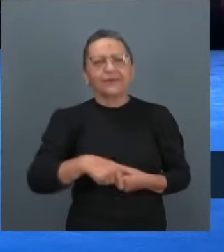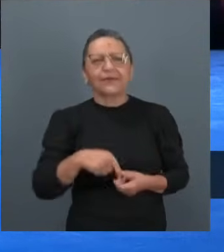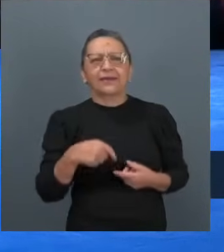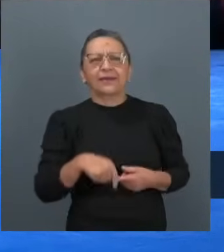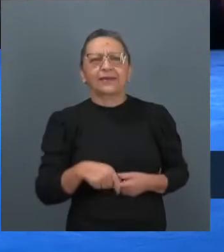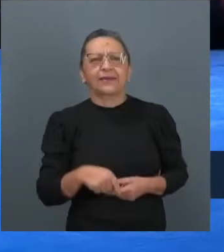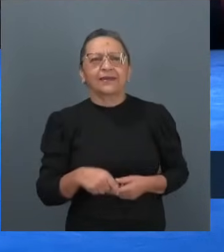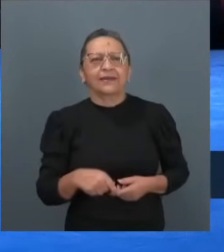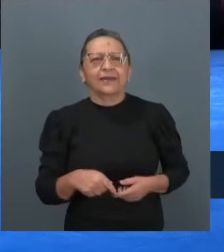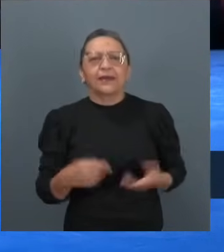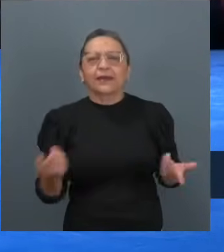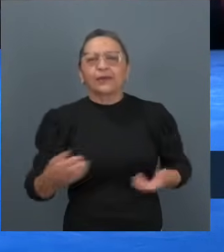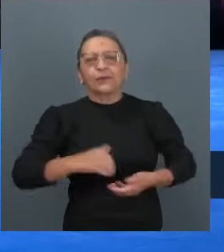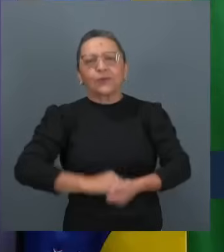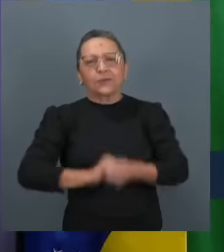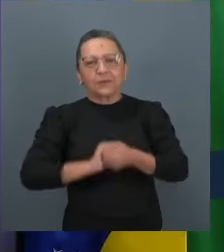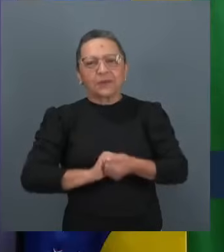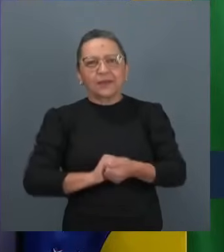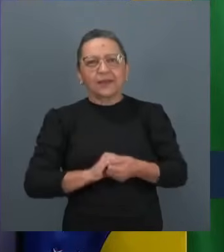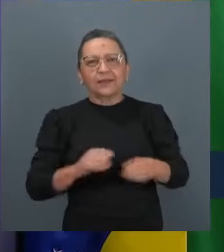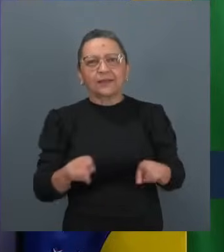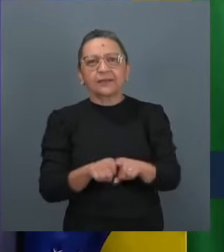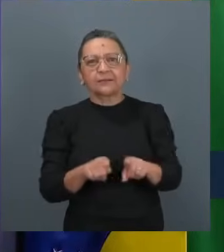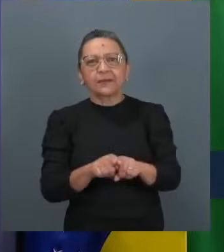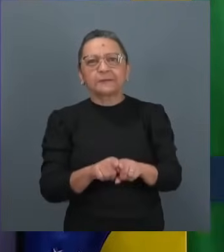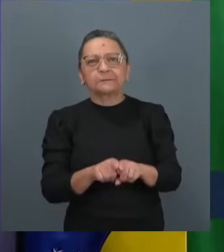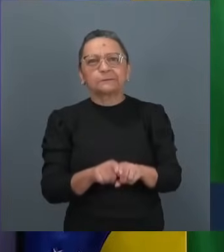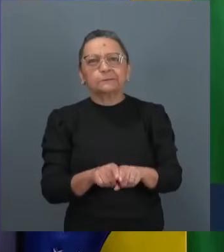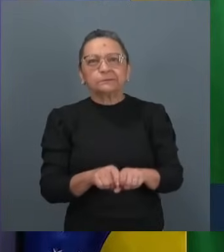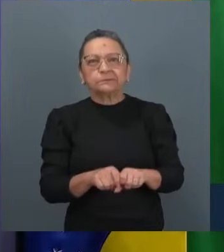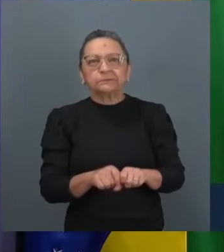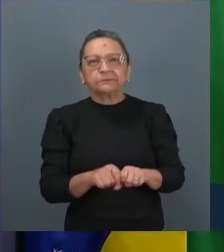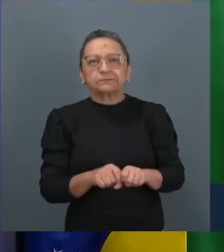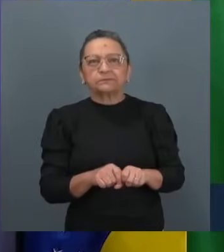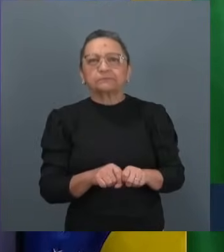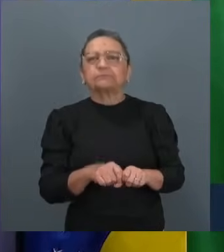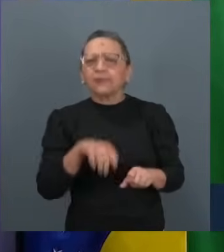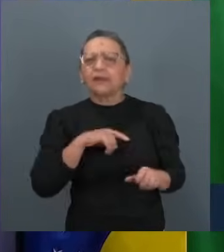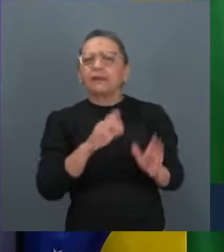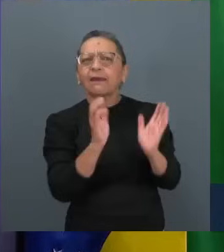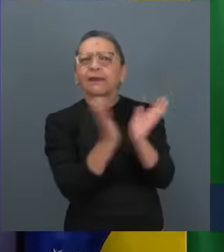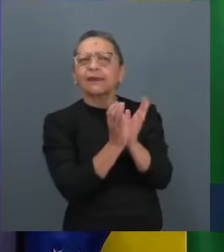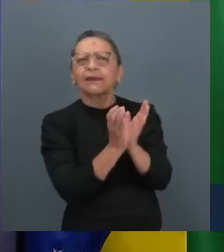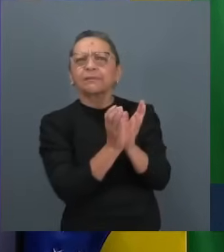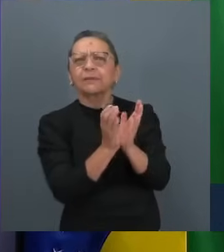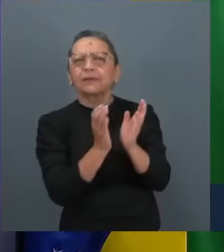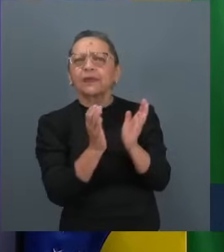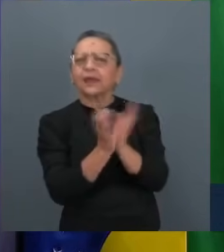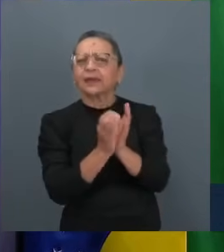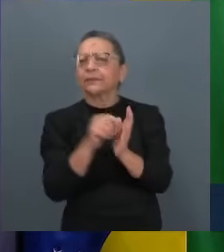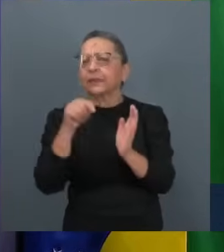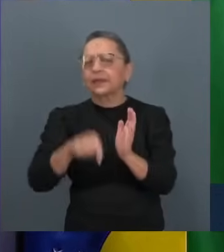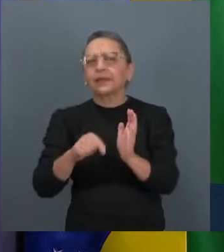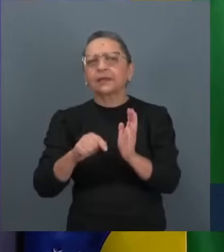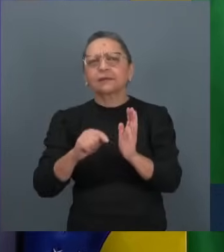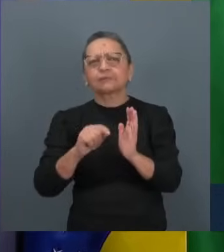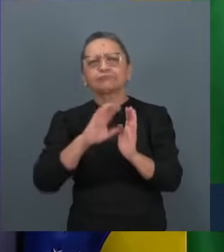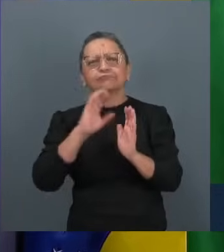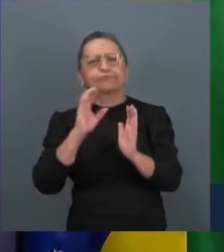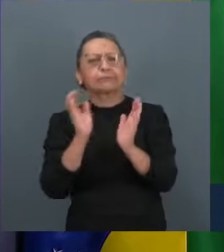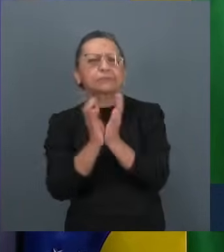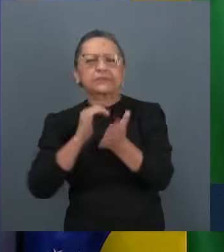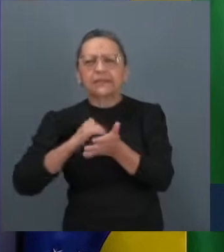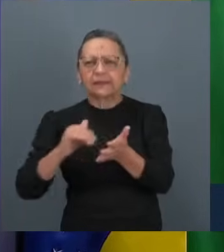Quero cumprimentar a equipe, essa equipe sempre atenciosa, Secretaria-Geral da